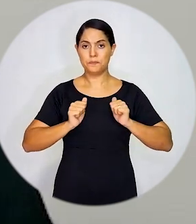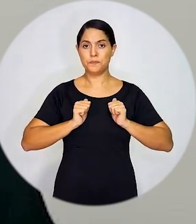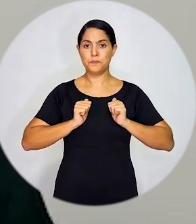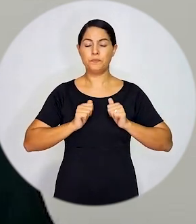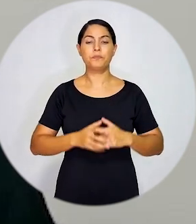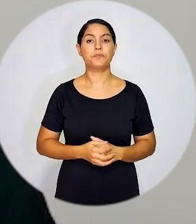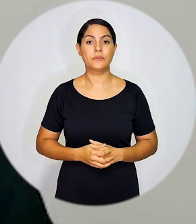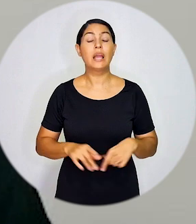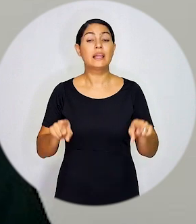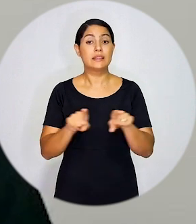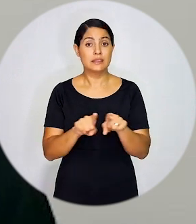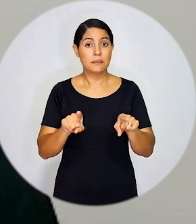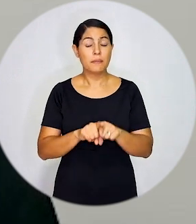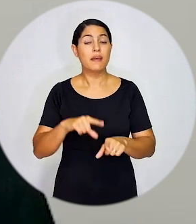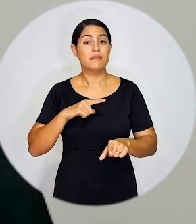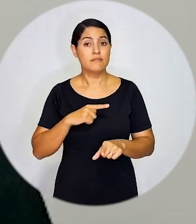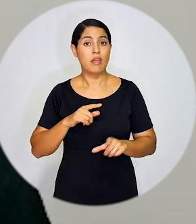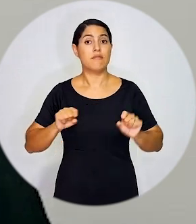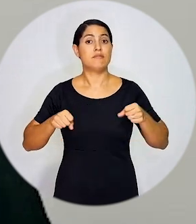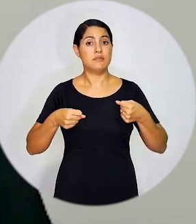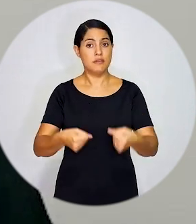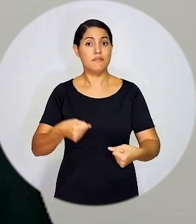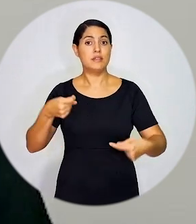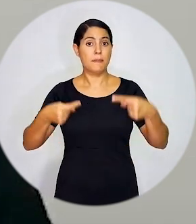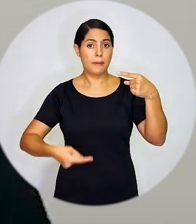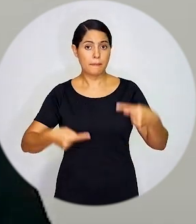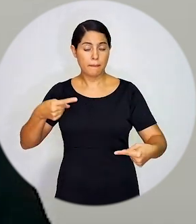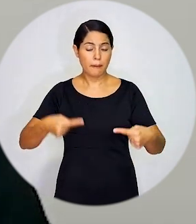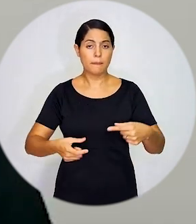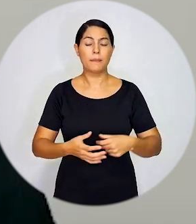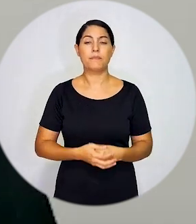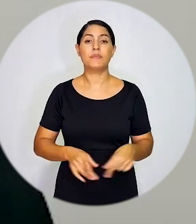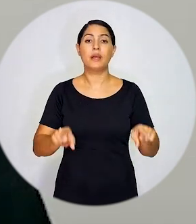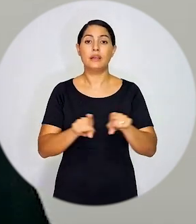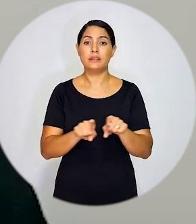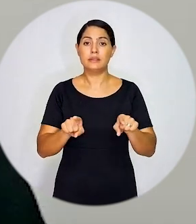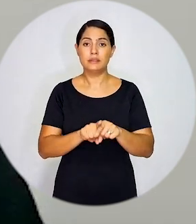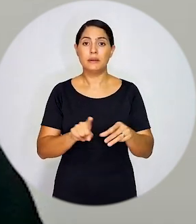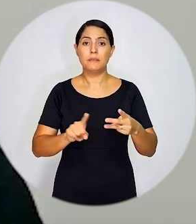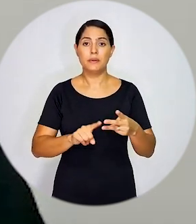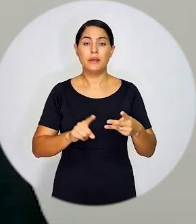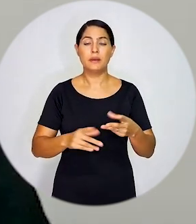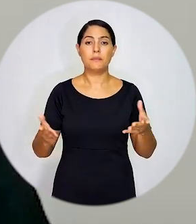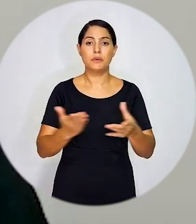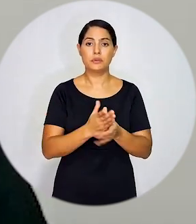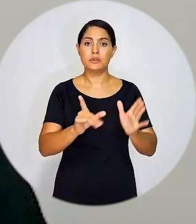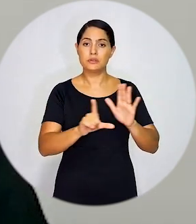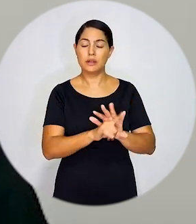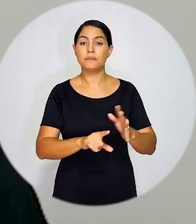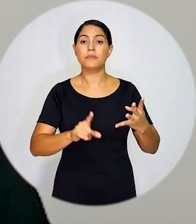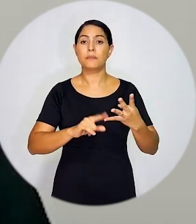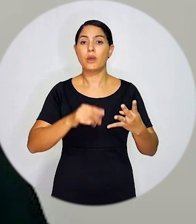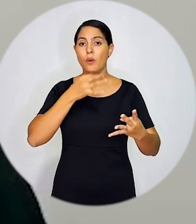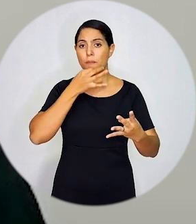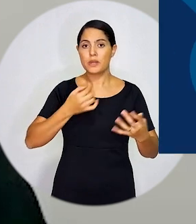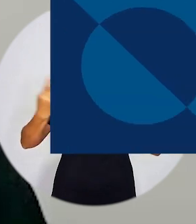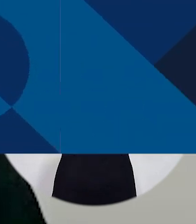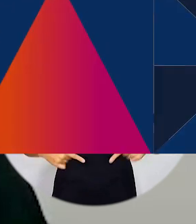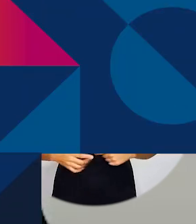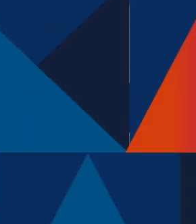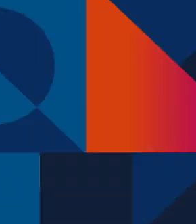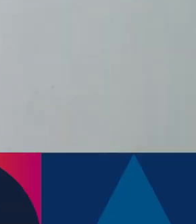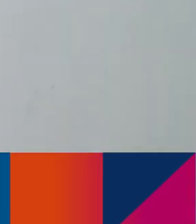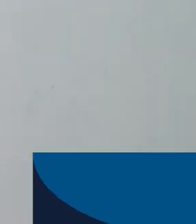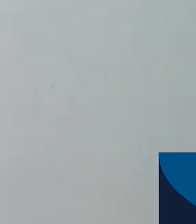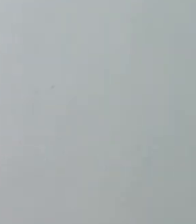que reforça a ampla defesa, reforça o devido processo legal e reforça o princípio do